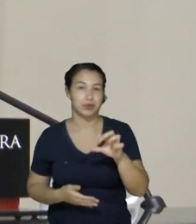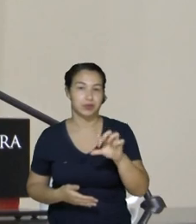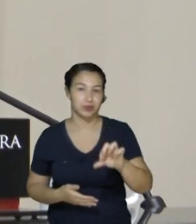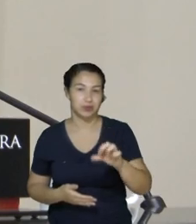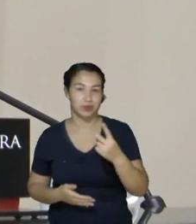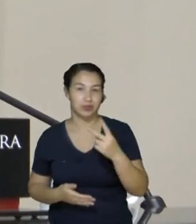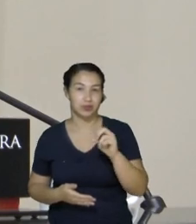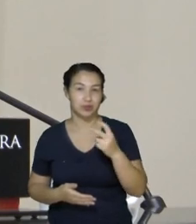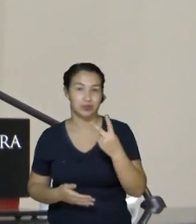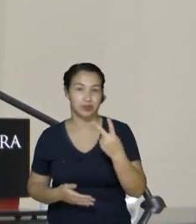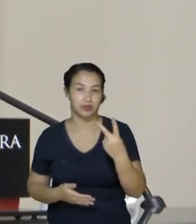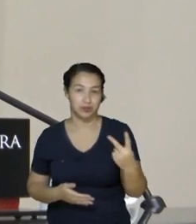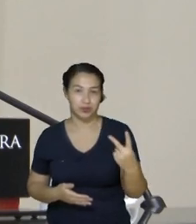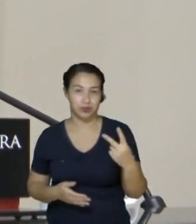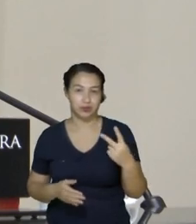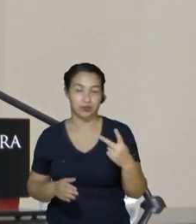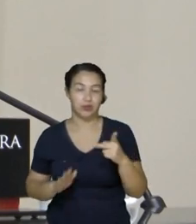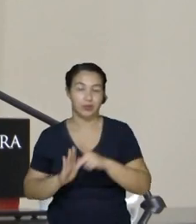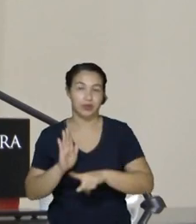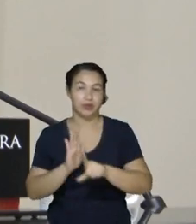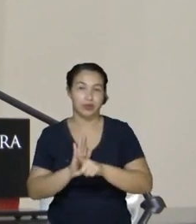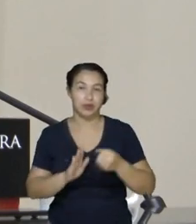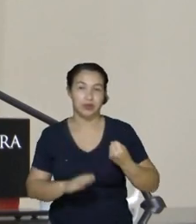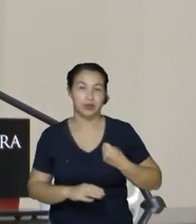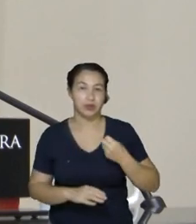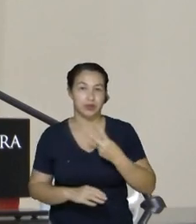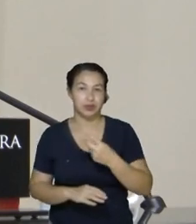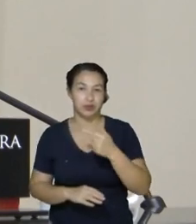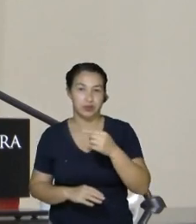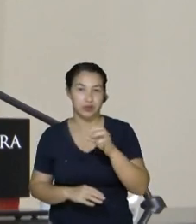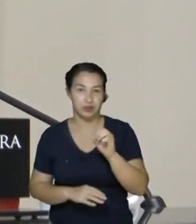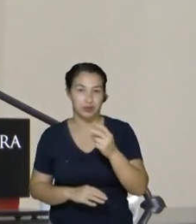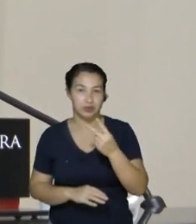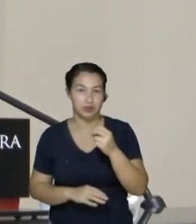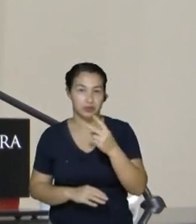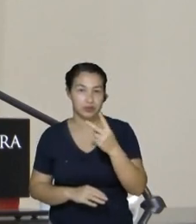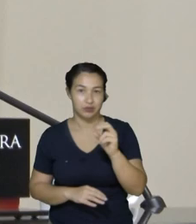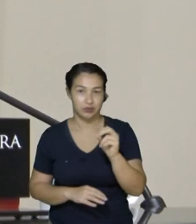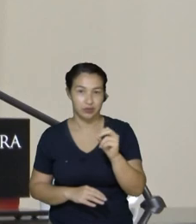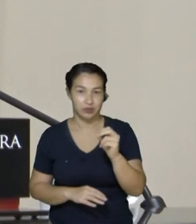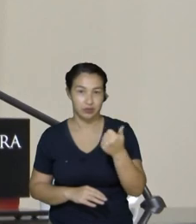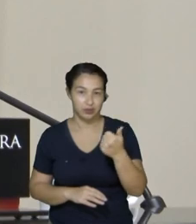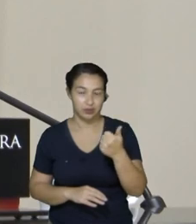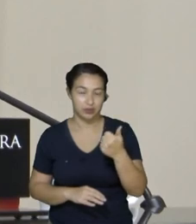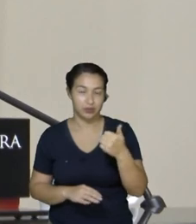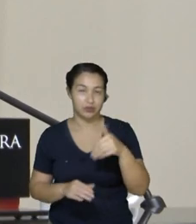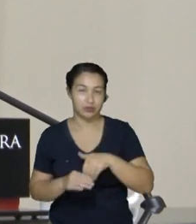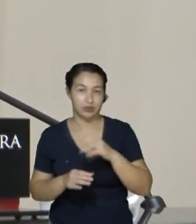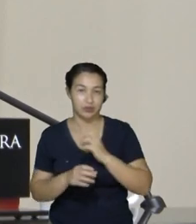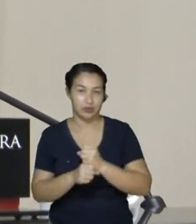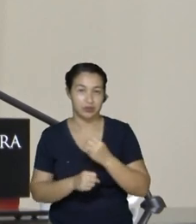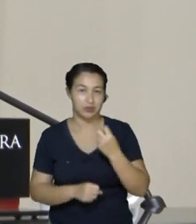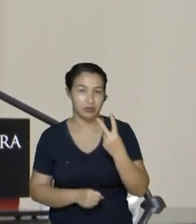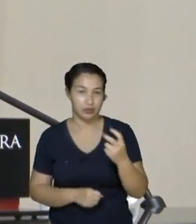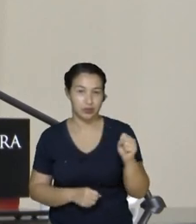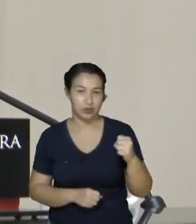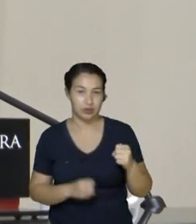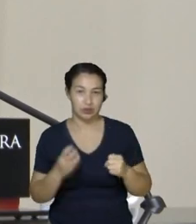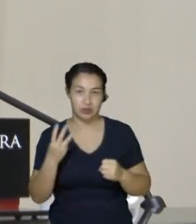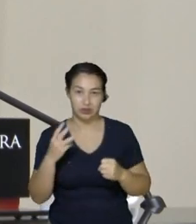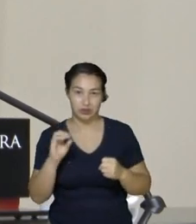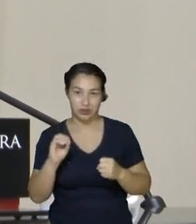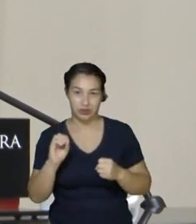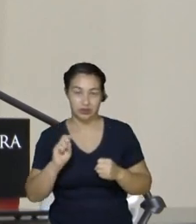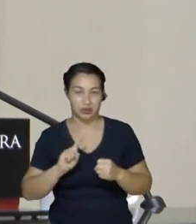1059-2022, aposto ao projeto de lei 270-2021, com a seguinte votação: 2 votos sim, 30 votos não e nenhuma